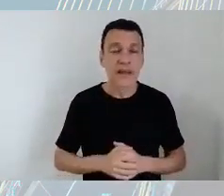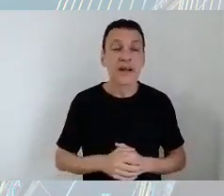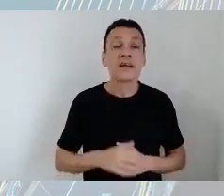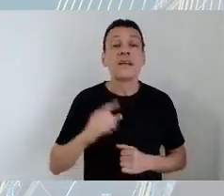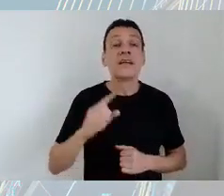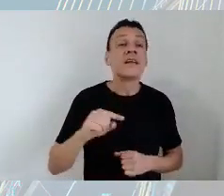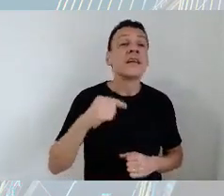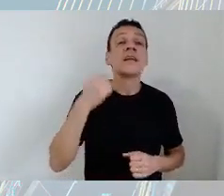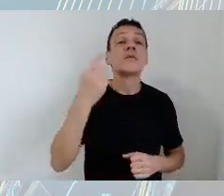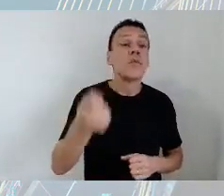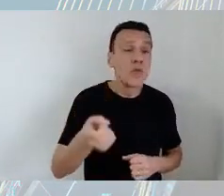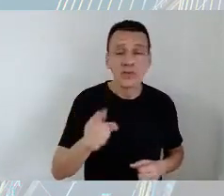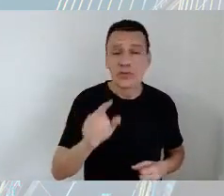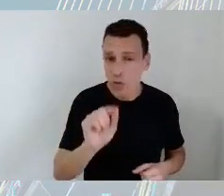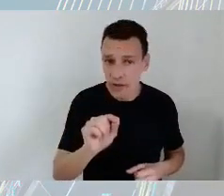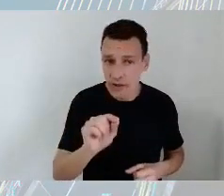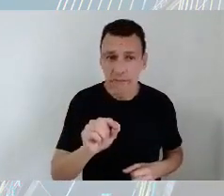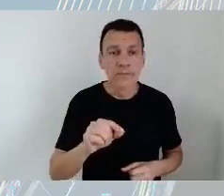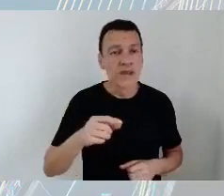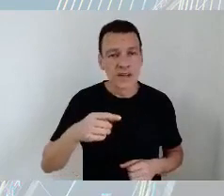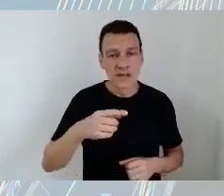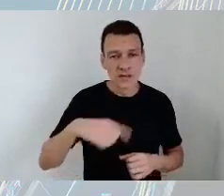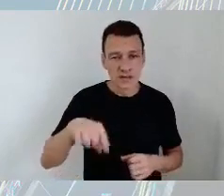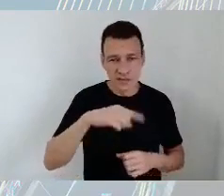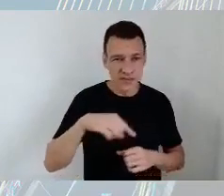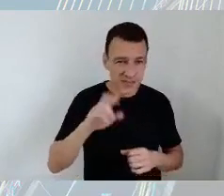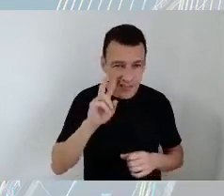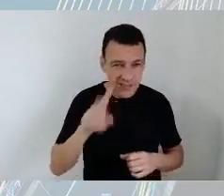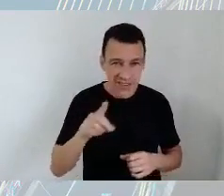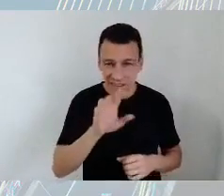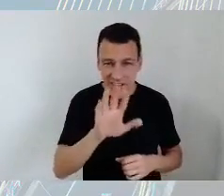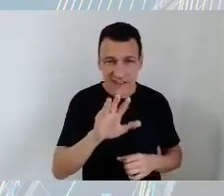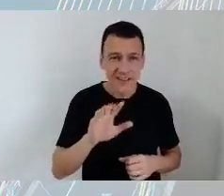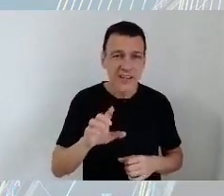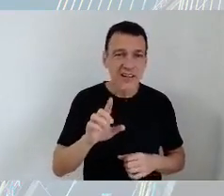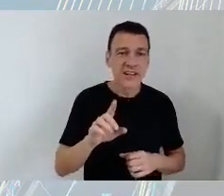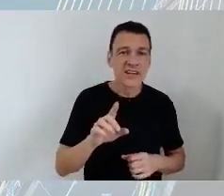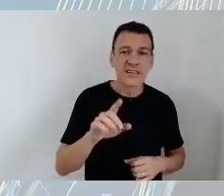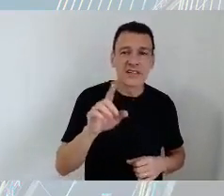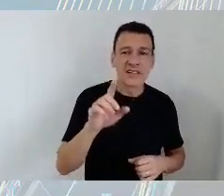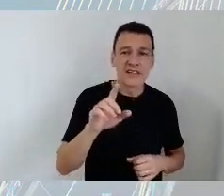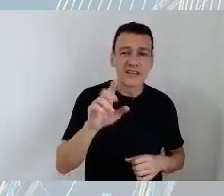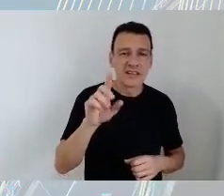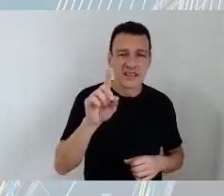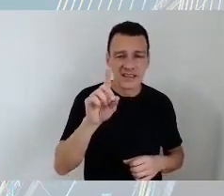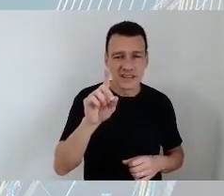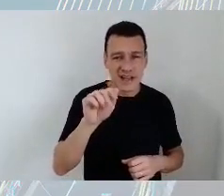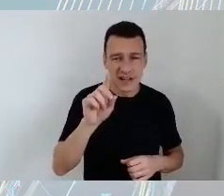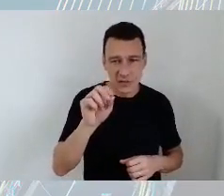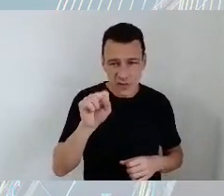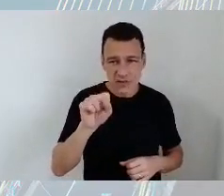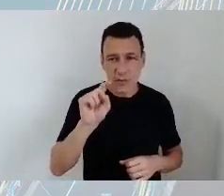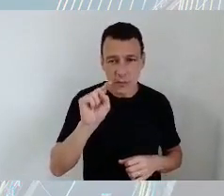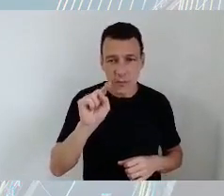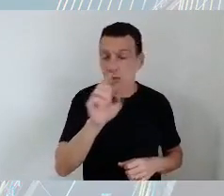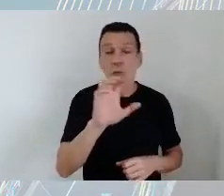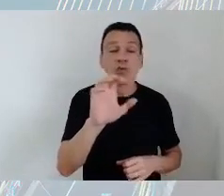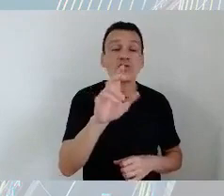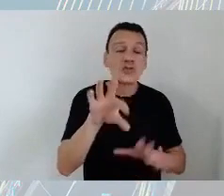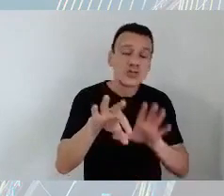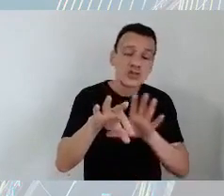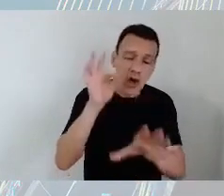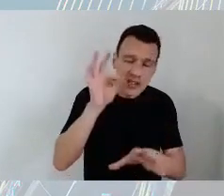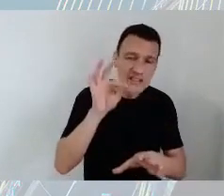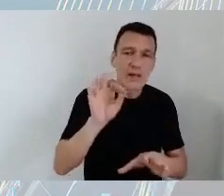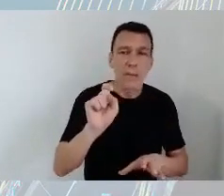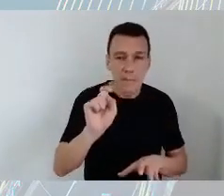choices.message, ele também tem um histórico, tá? Eu posso simplesmente pegar tudo completamente. Na verdade, eu tinha pulado um slide aqui, ele não está na